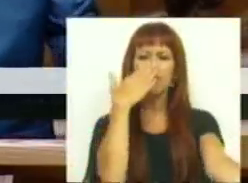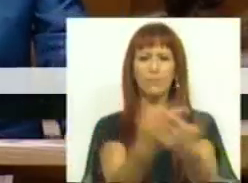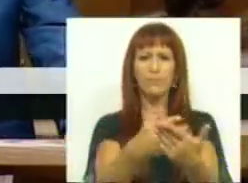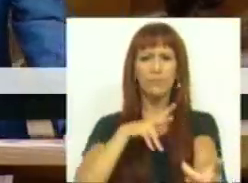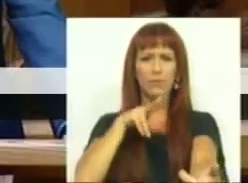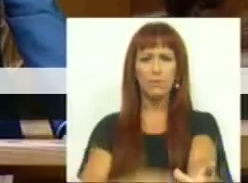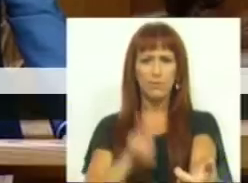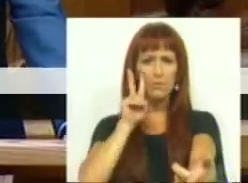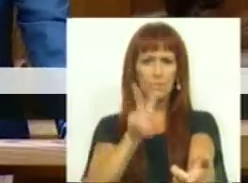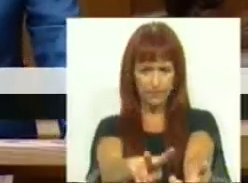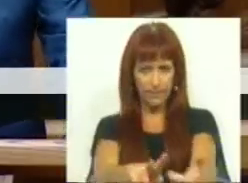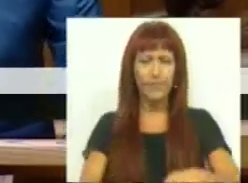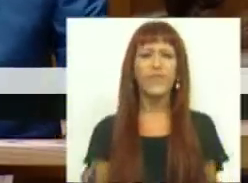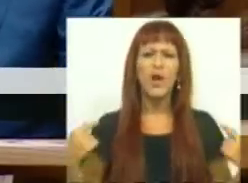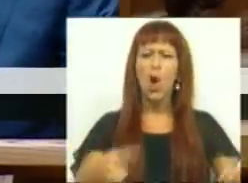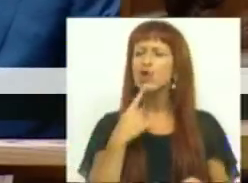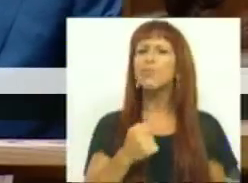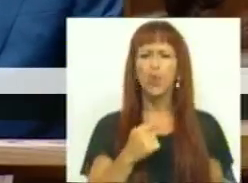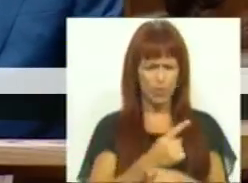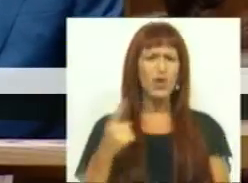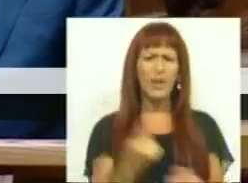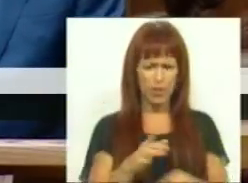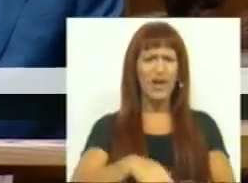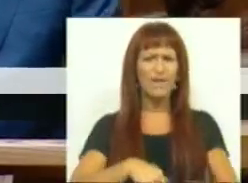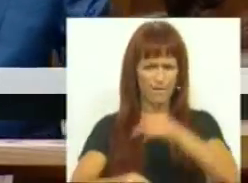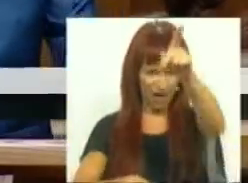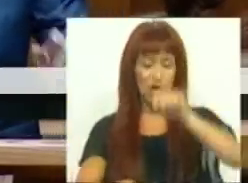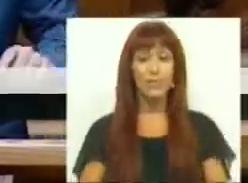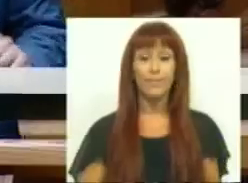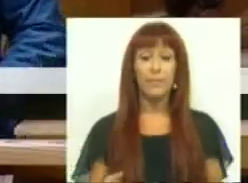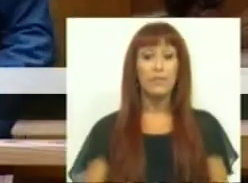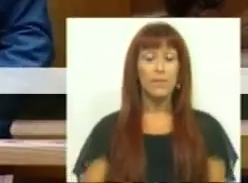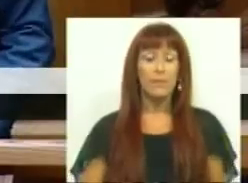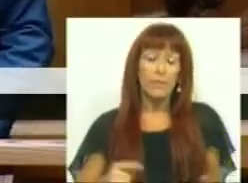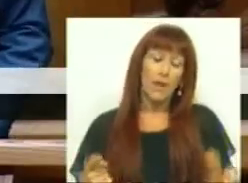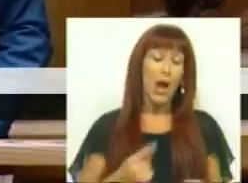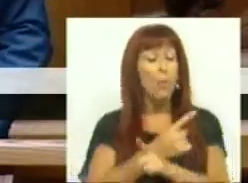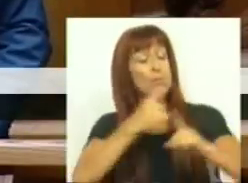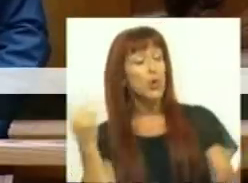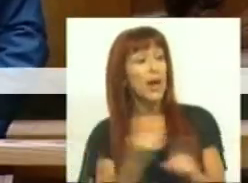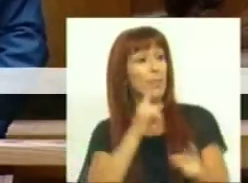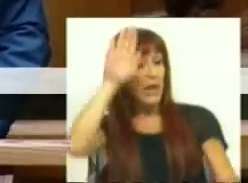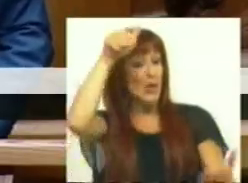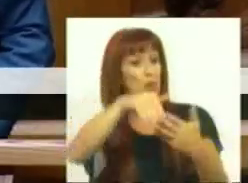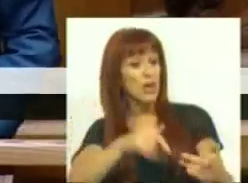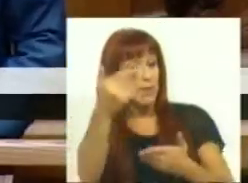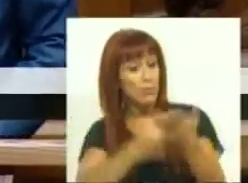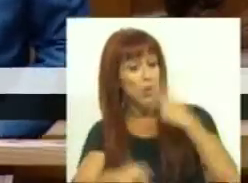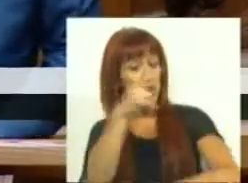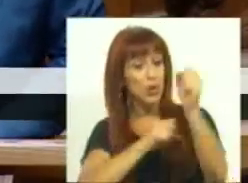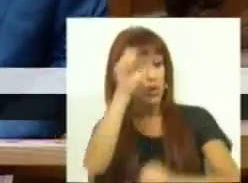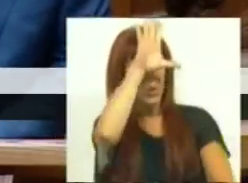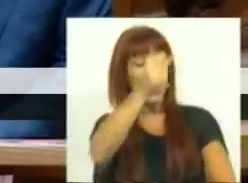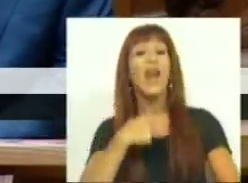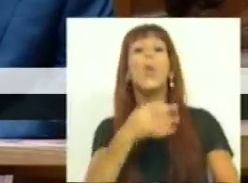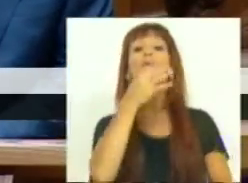o país. Temos muito boas razões para o fazer. E é dos fundamentos e das consequências dessa moção de censura